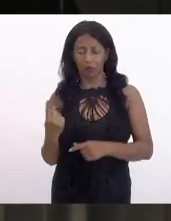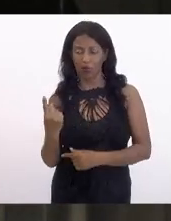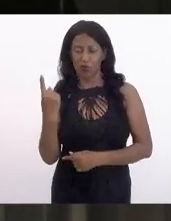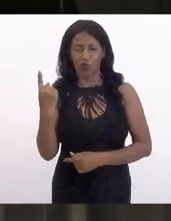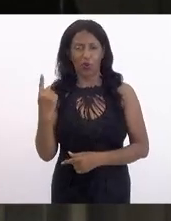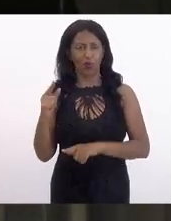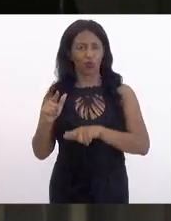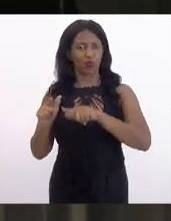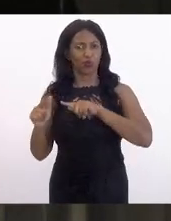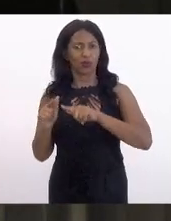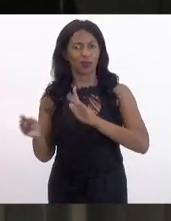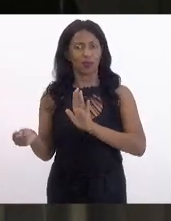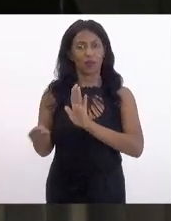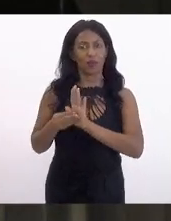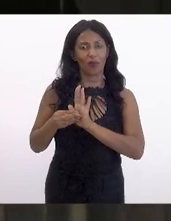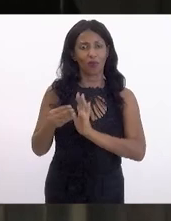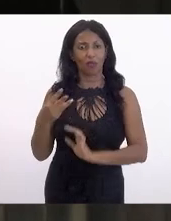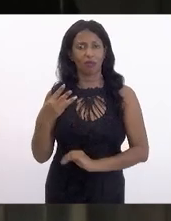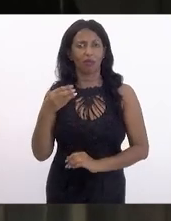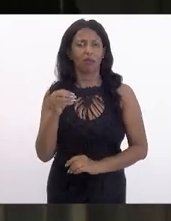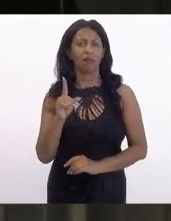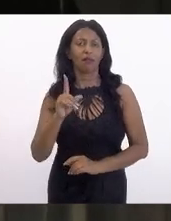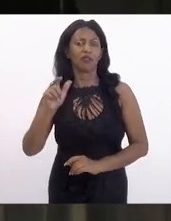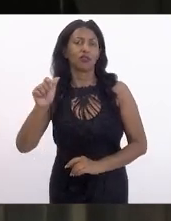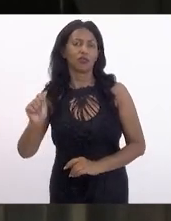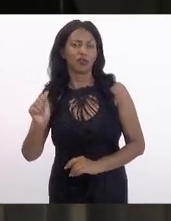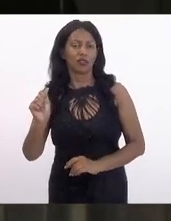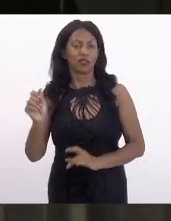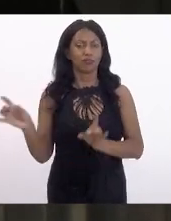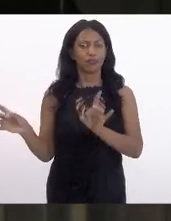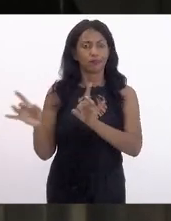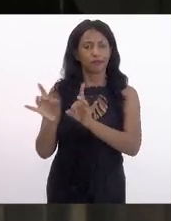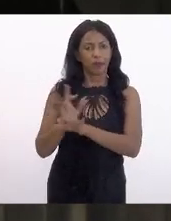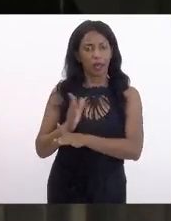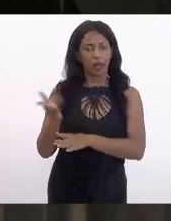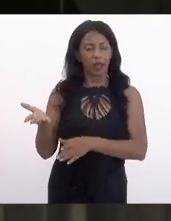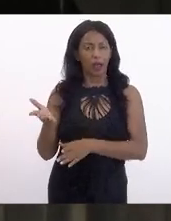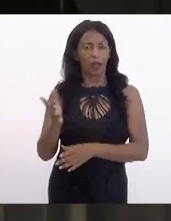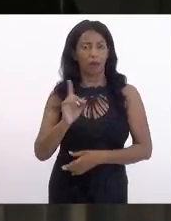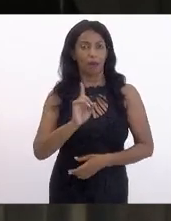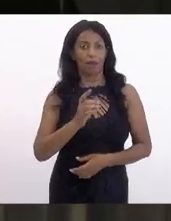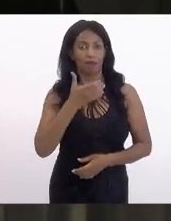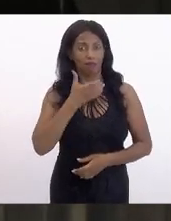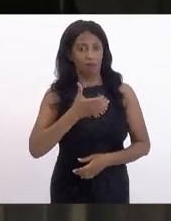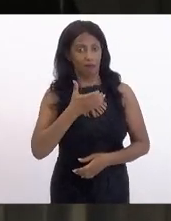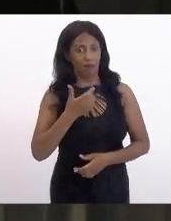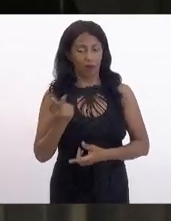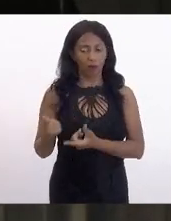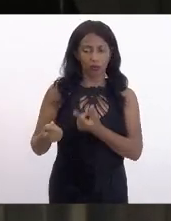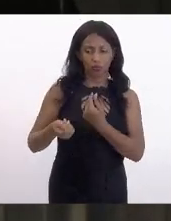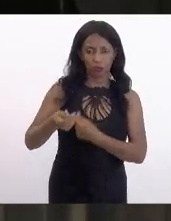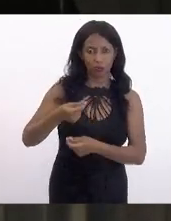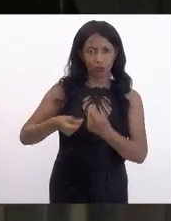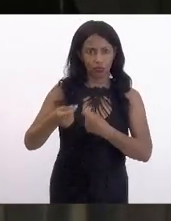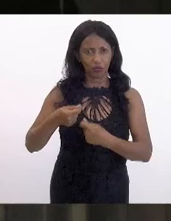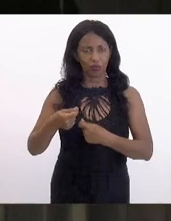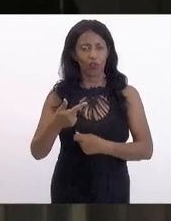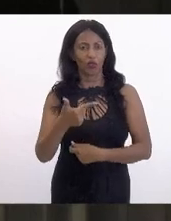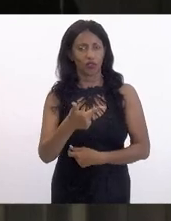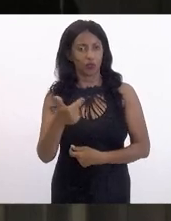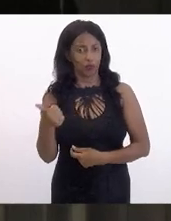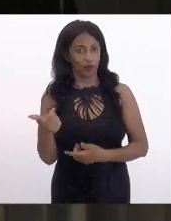faltando apenas 30 dias para acabar o exercício financeiros 2021